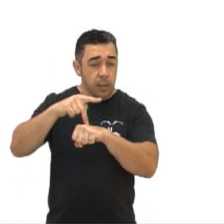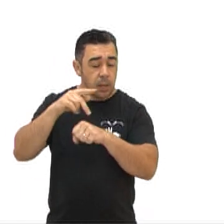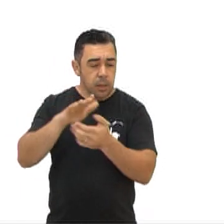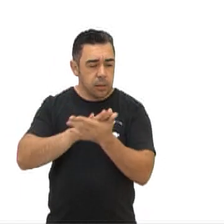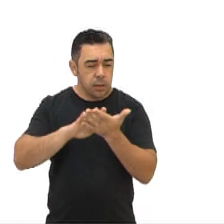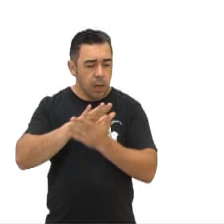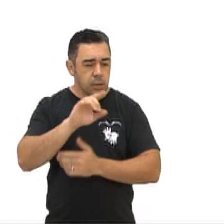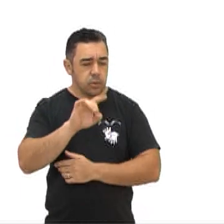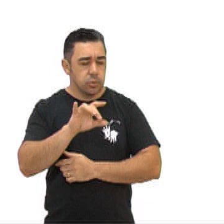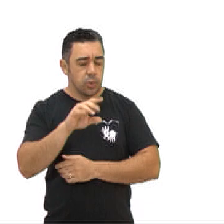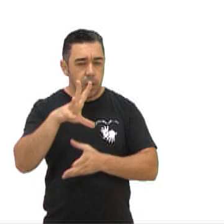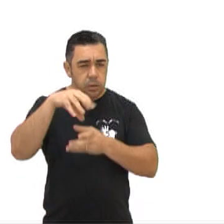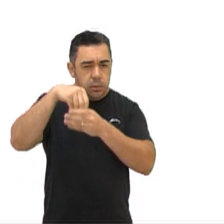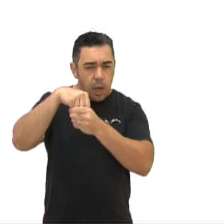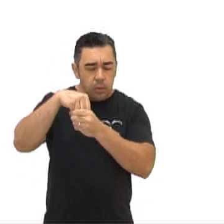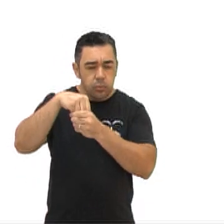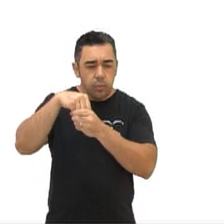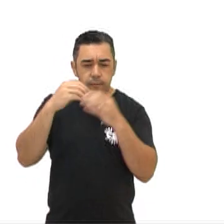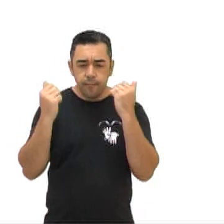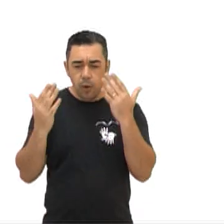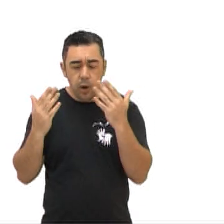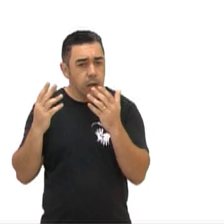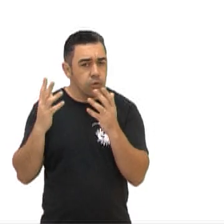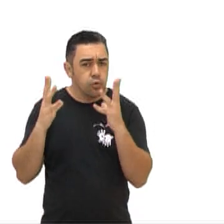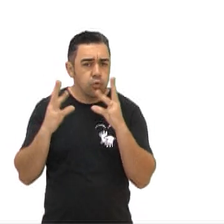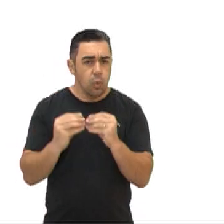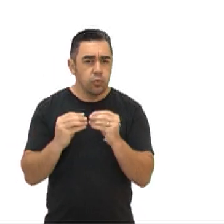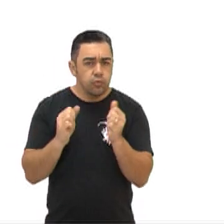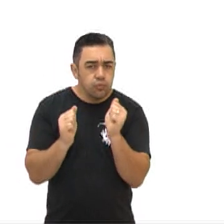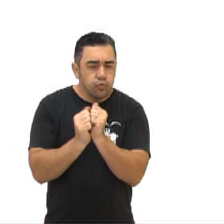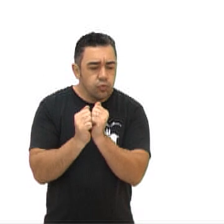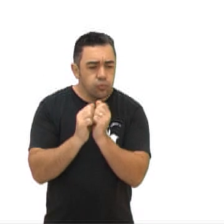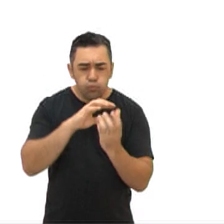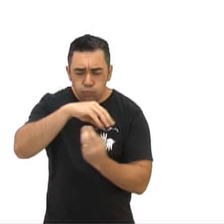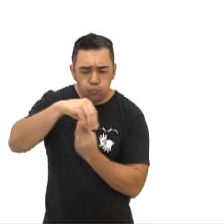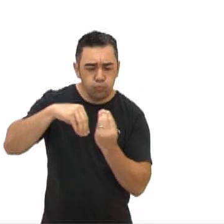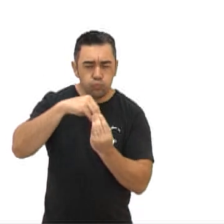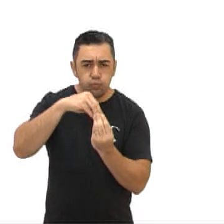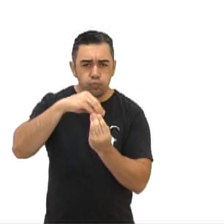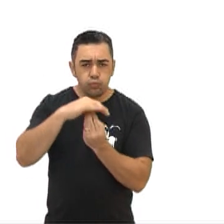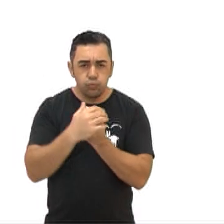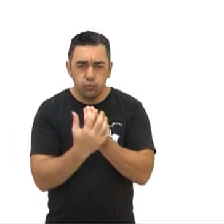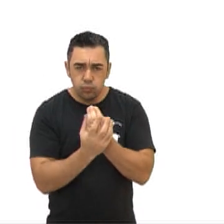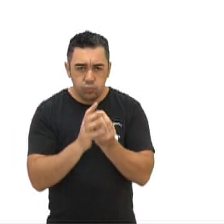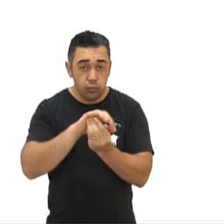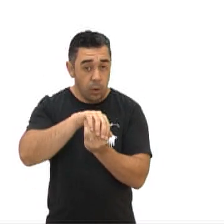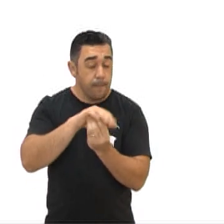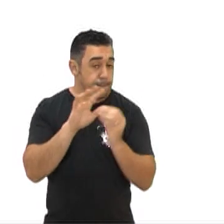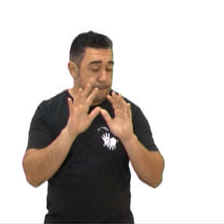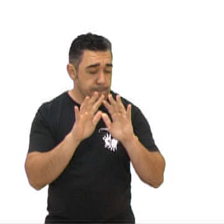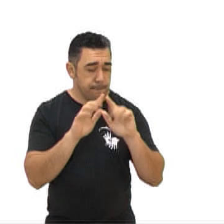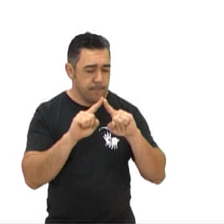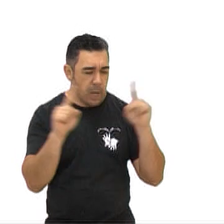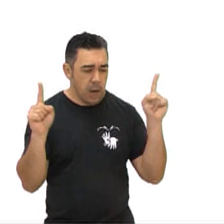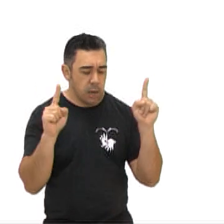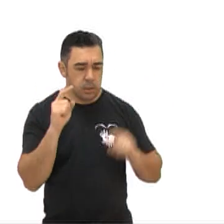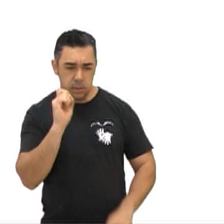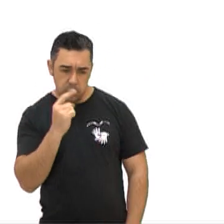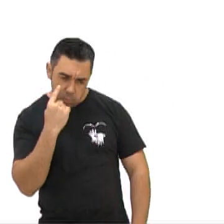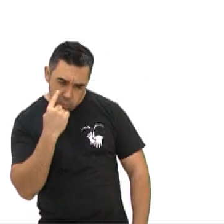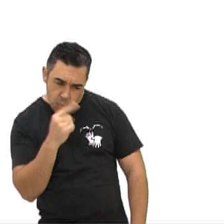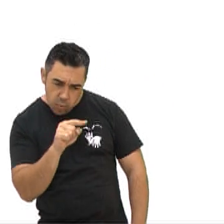só miolo, o dentro e o fora, integralmente no contorno. No entanto, se ao olho